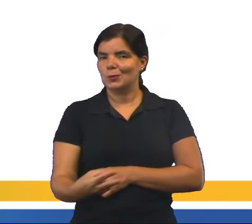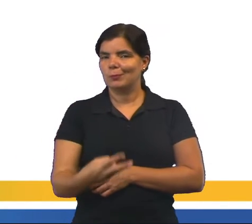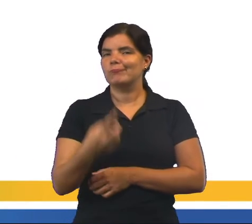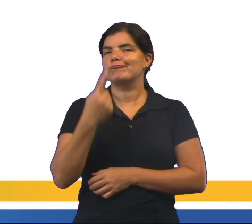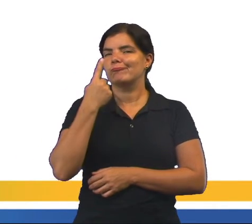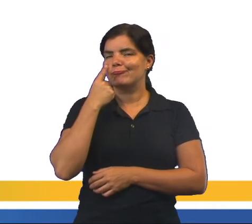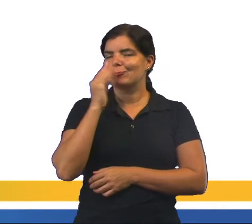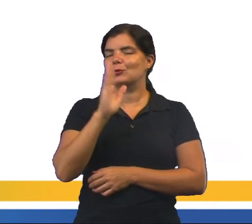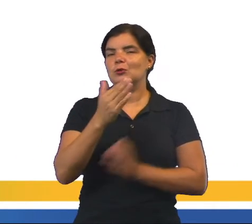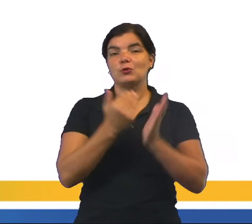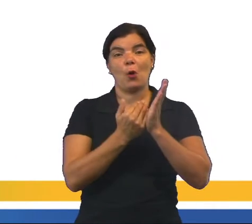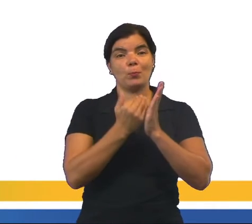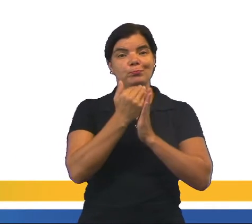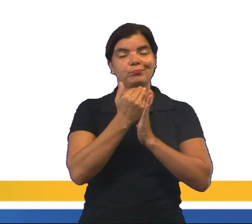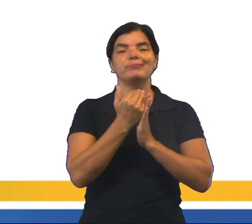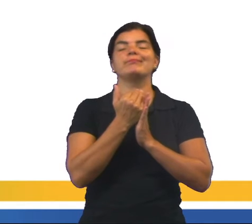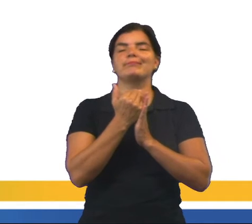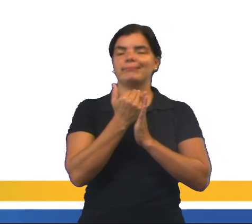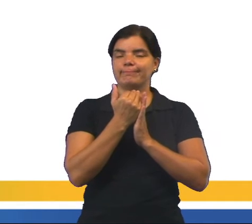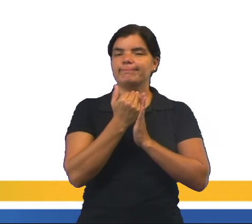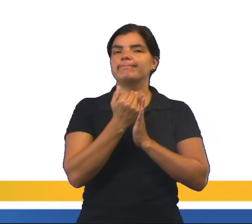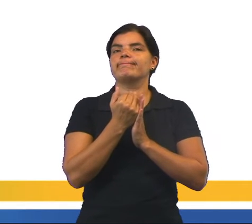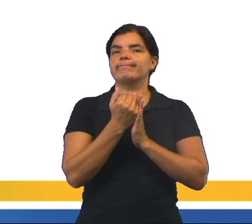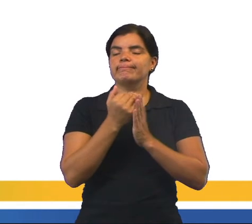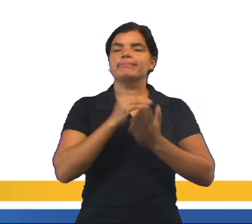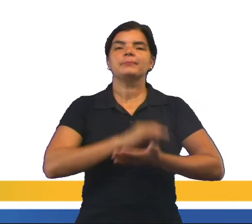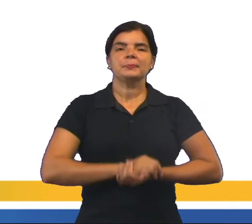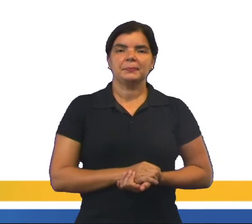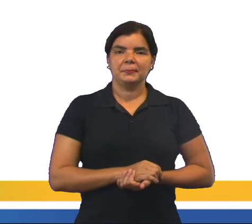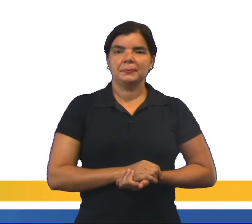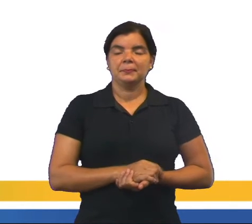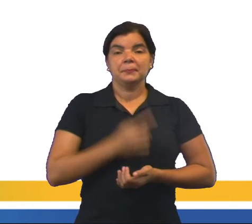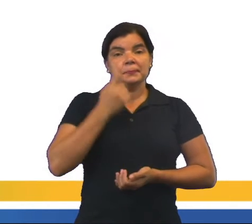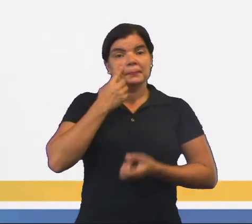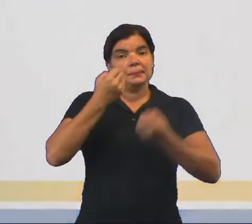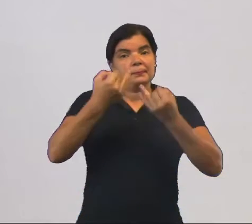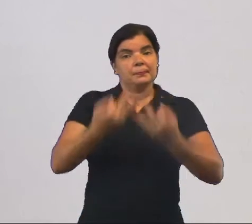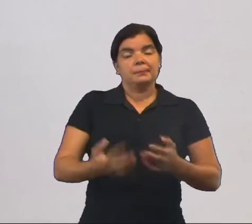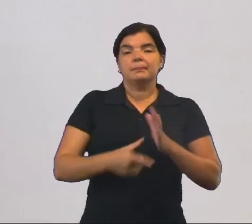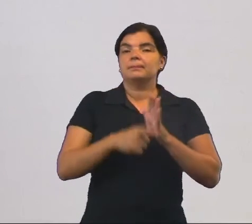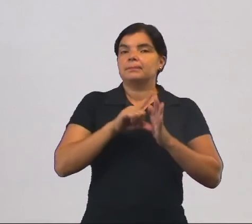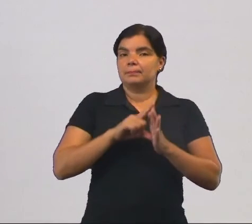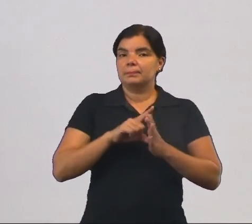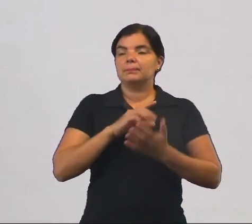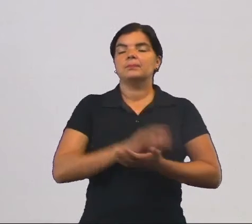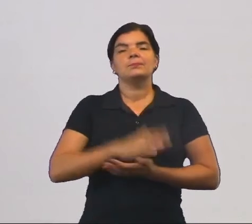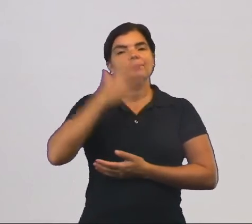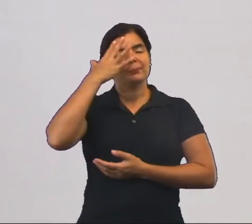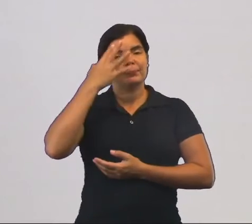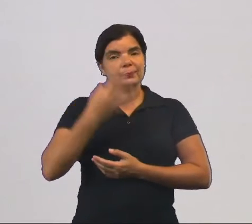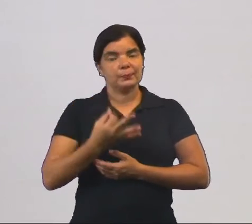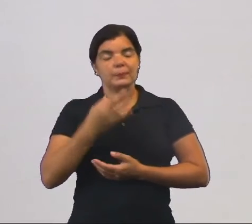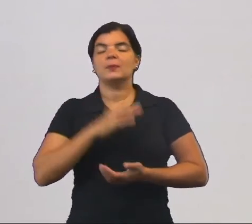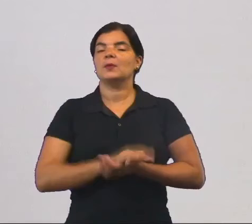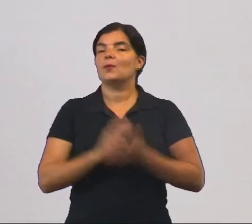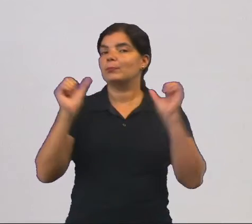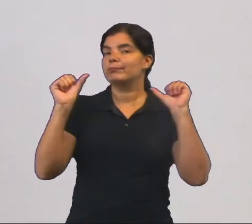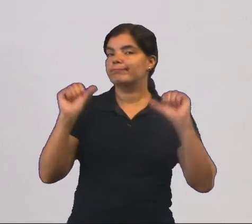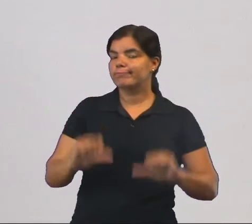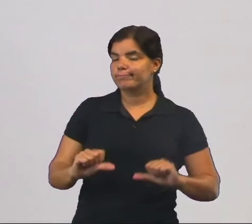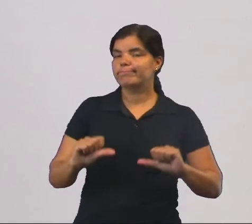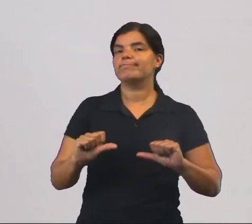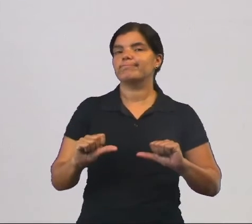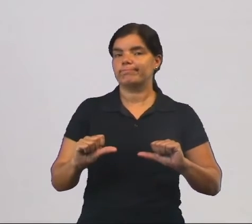Olha que aí já tinha uma quantidade significativa e, como disse anteriormente, com certeza deve ter piorado